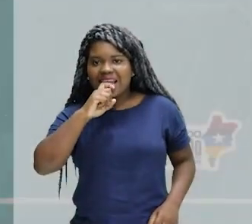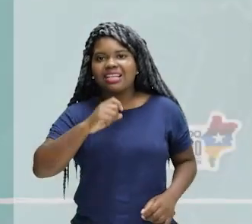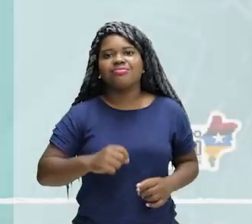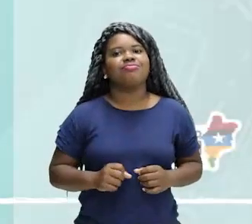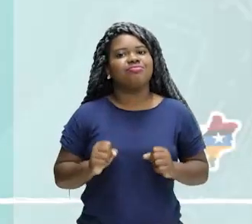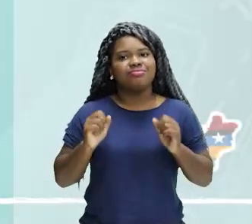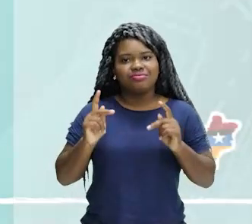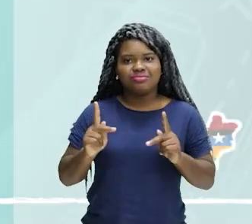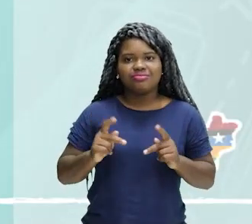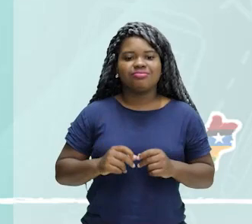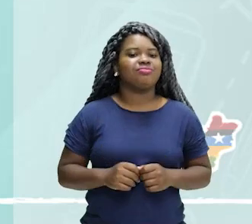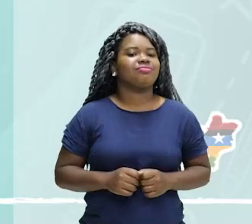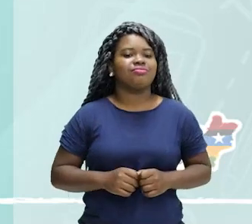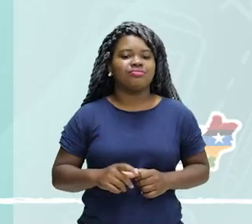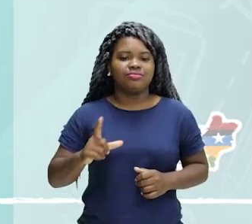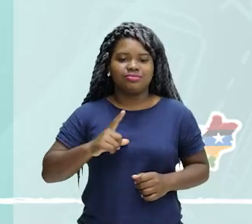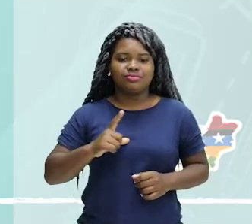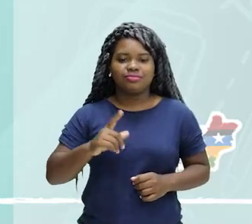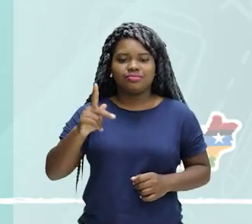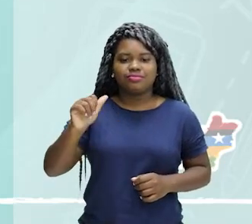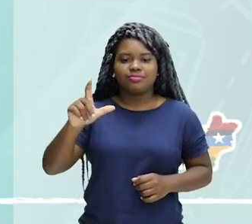extremas, né? Palheiros,